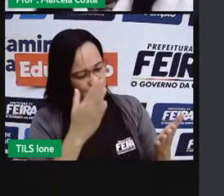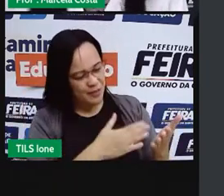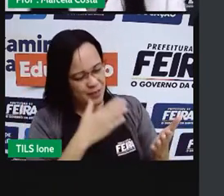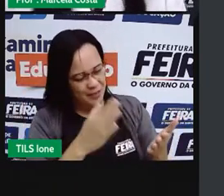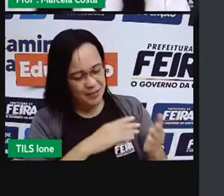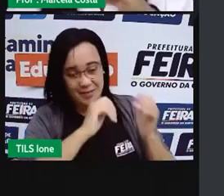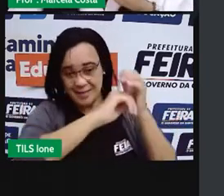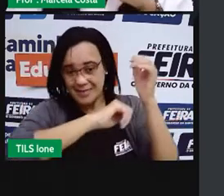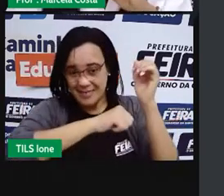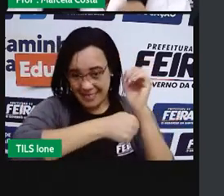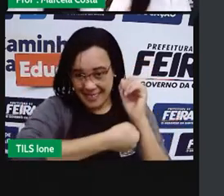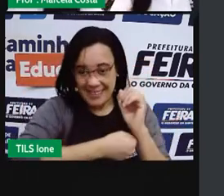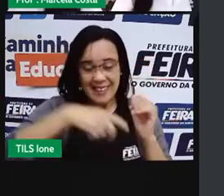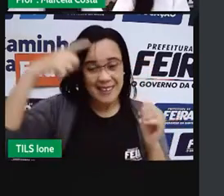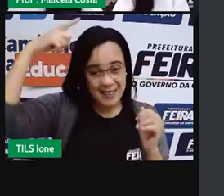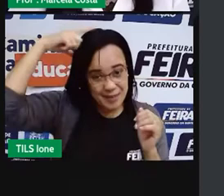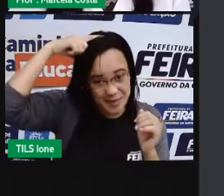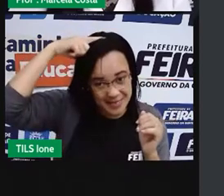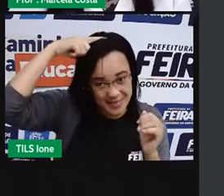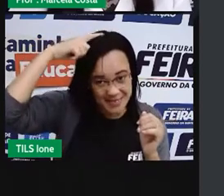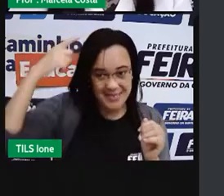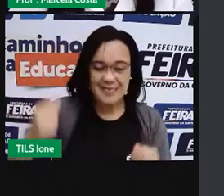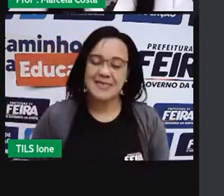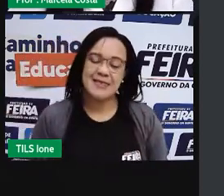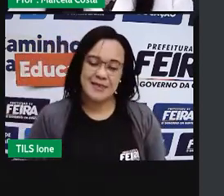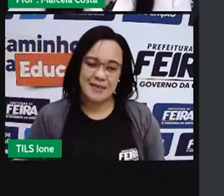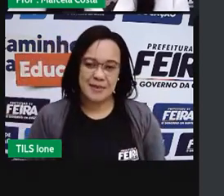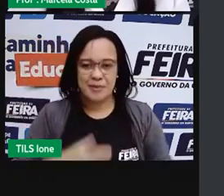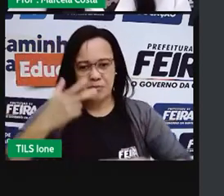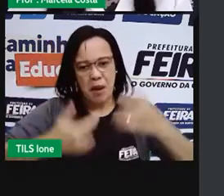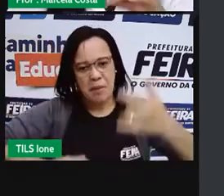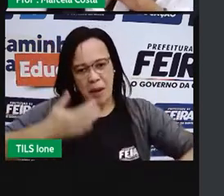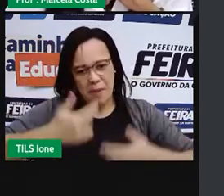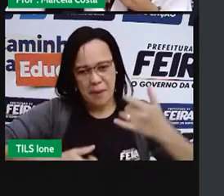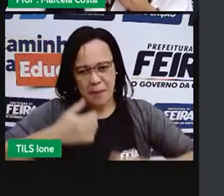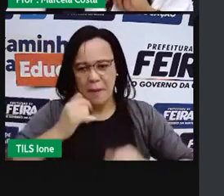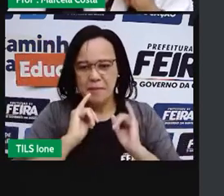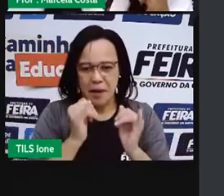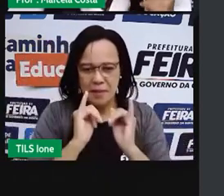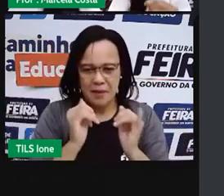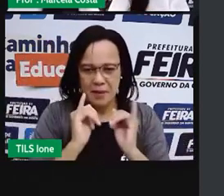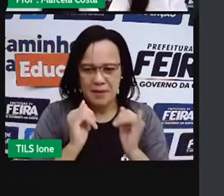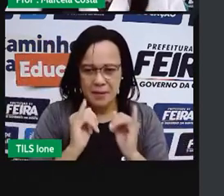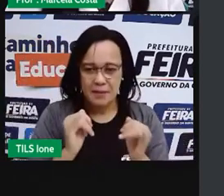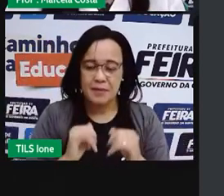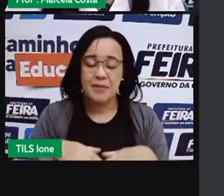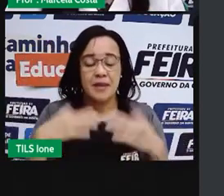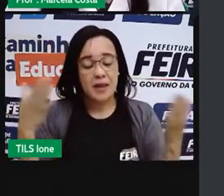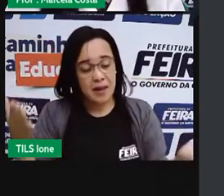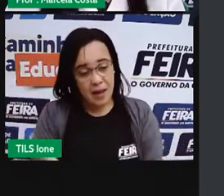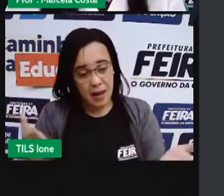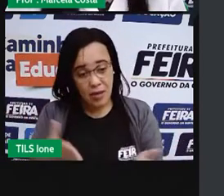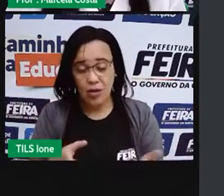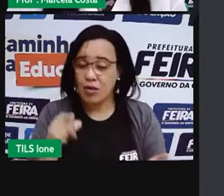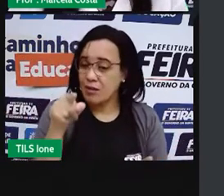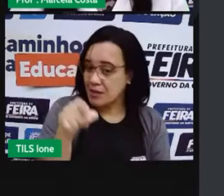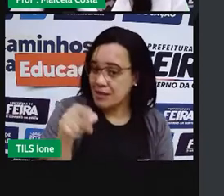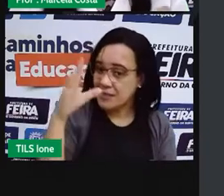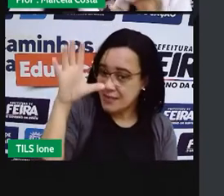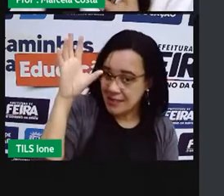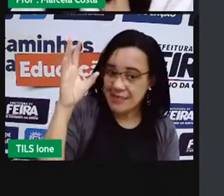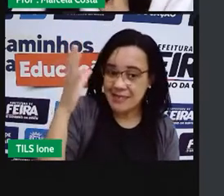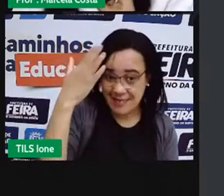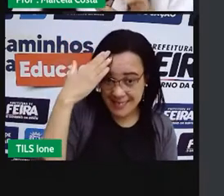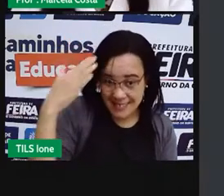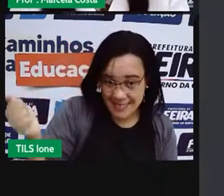muito secreto. E Agora que você já sabe, não